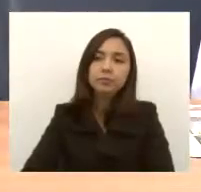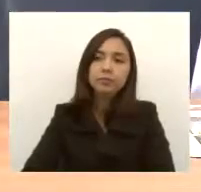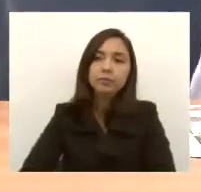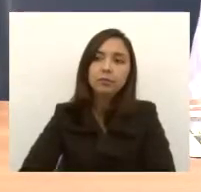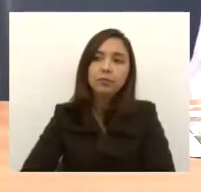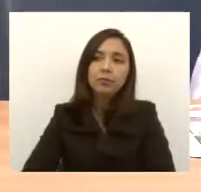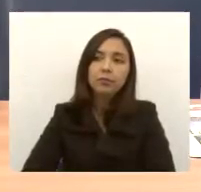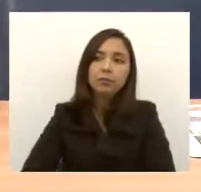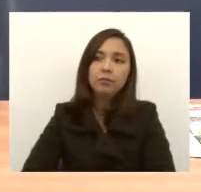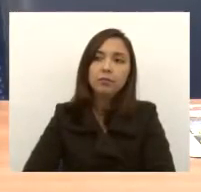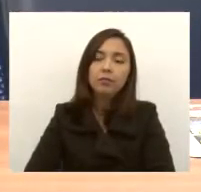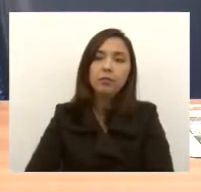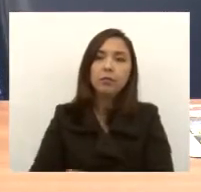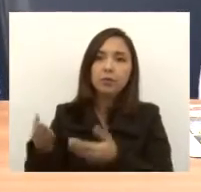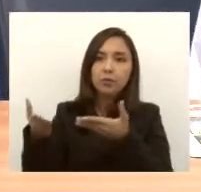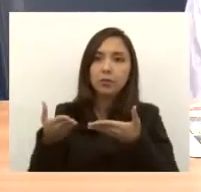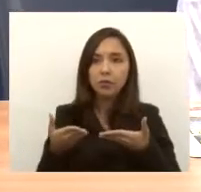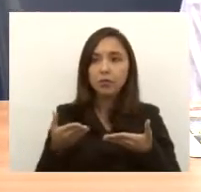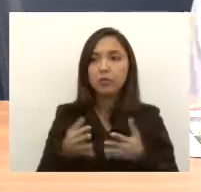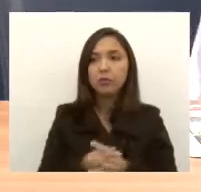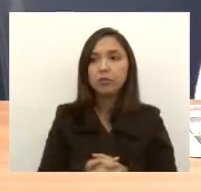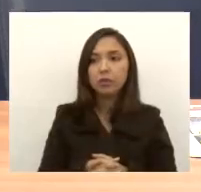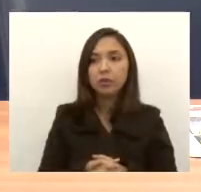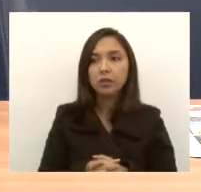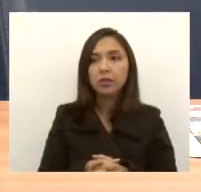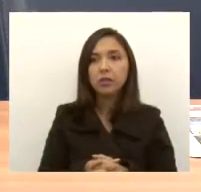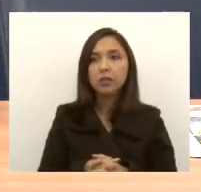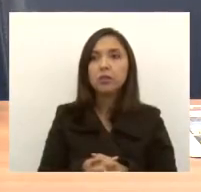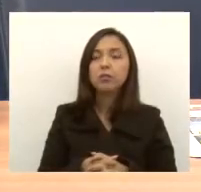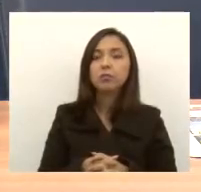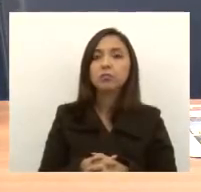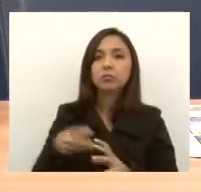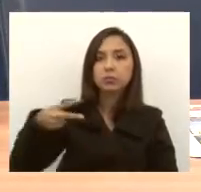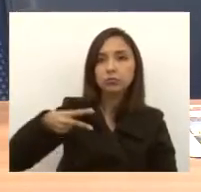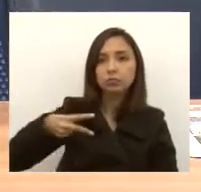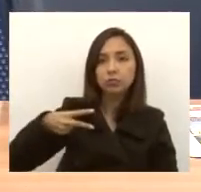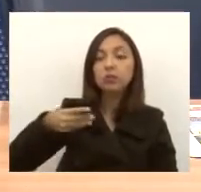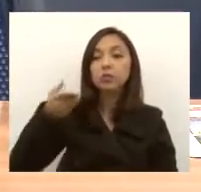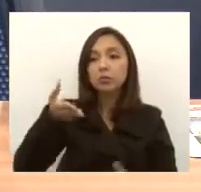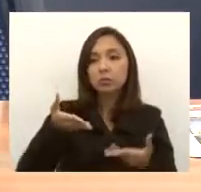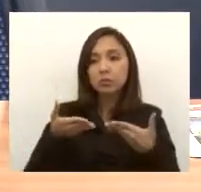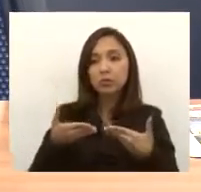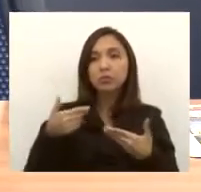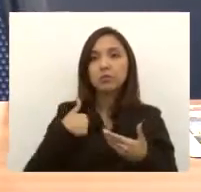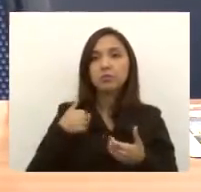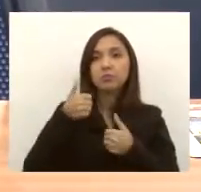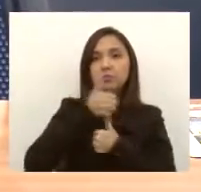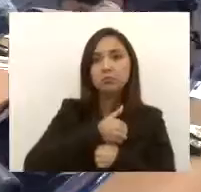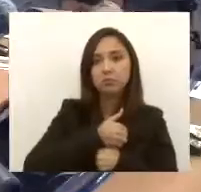momento, eu convido o meu vice para dar sequência aos trabalhos. Gentileza, vamos exaltar um minuto.